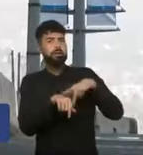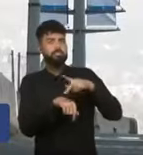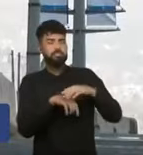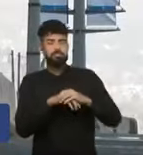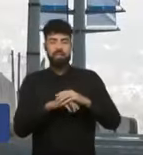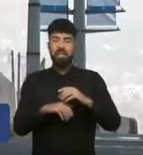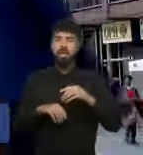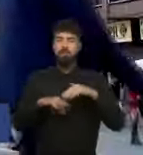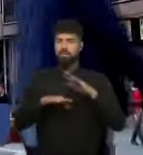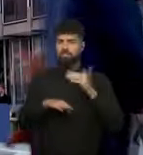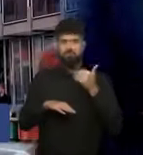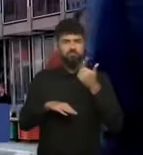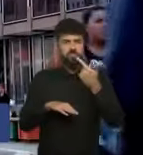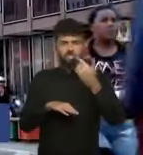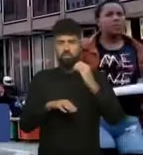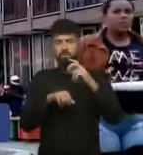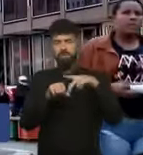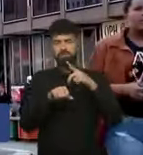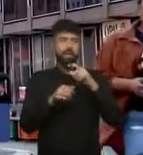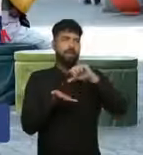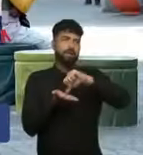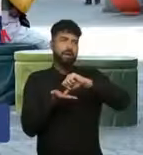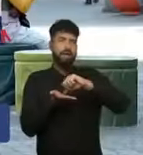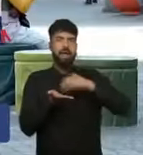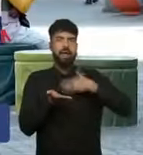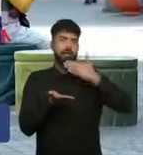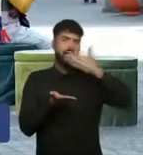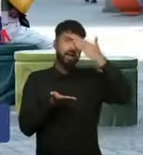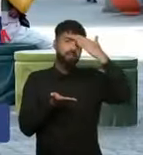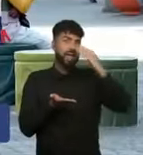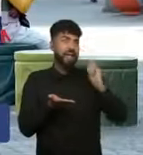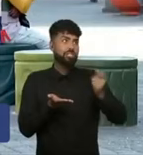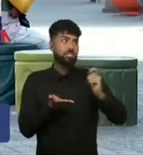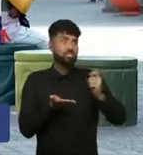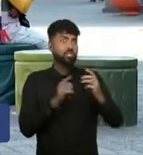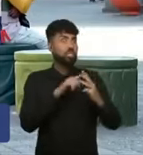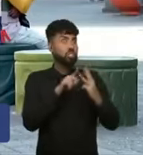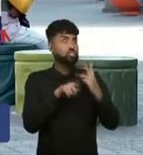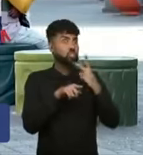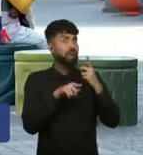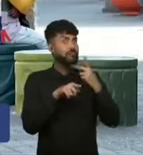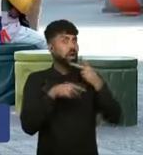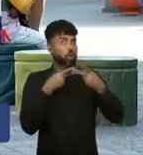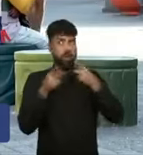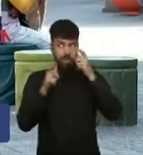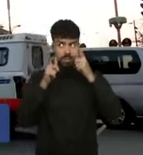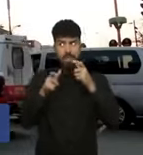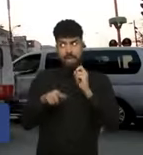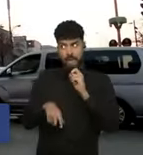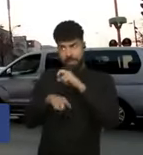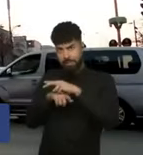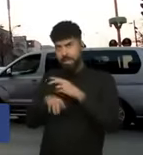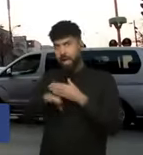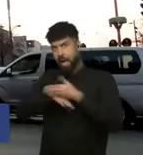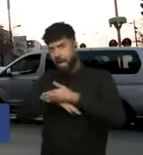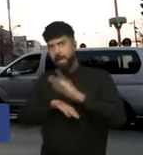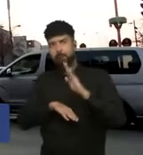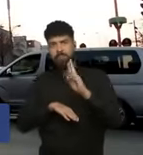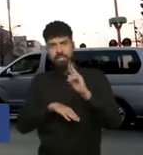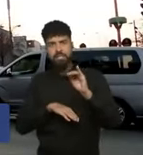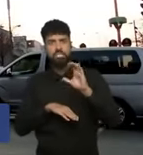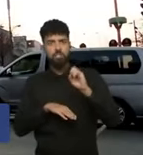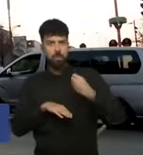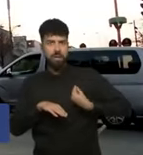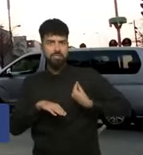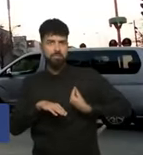realizado em Joanesburgo, na África do Sul, tem como pauta a definição sobre os critérios para uma eventual ampliação do